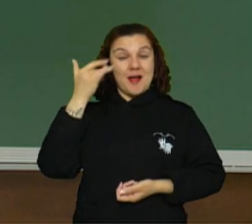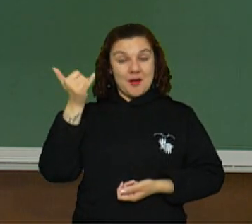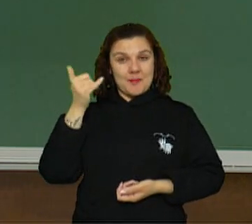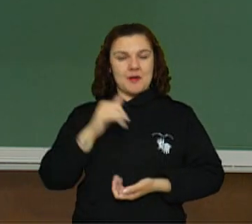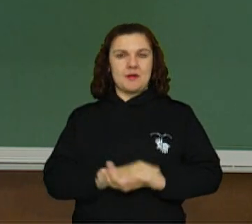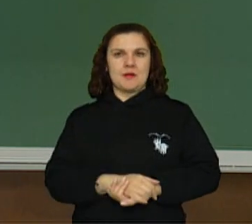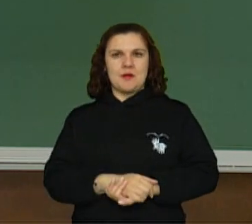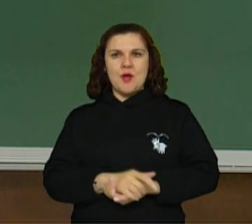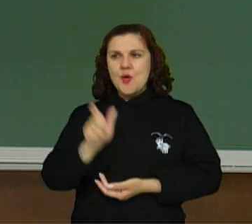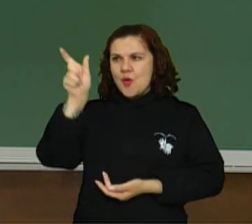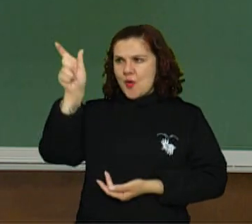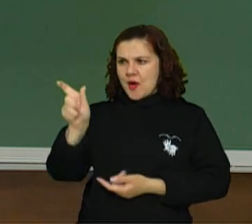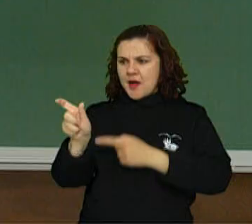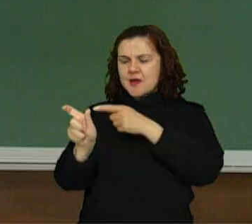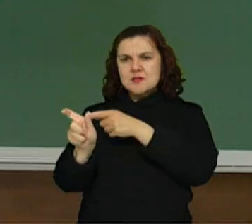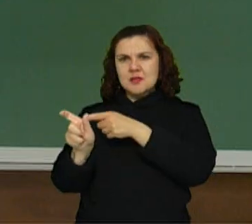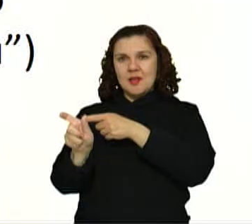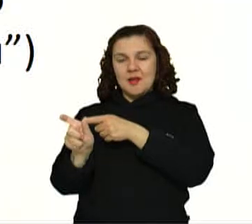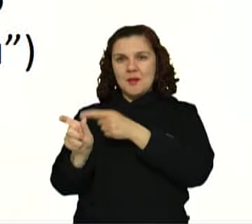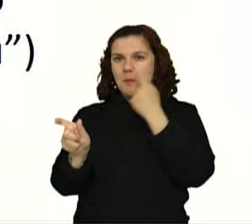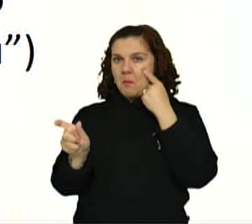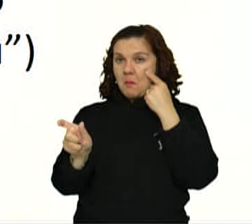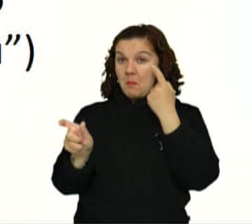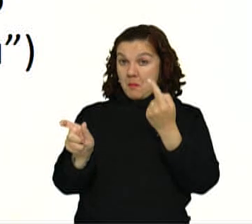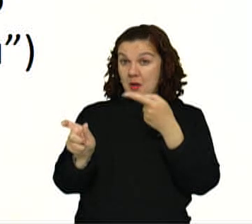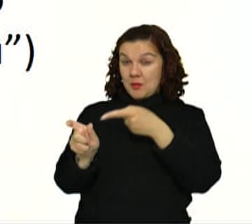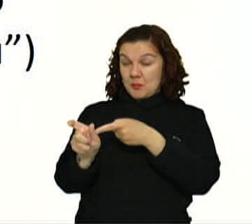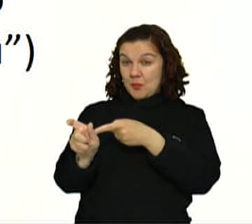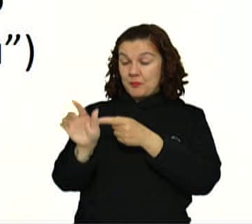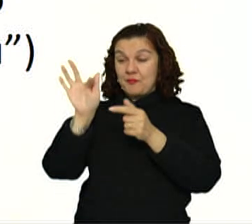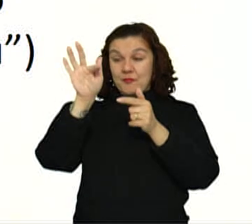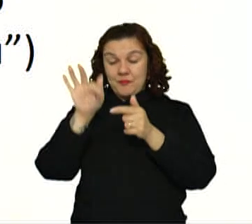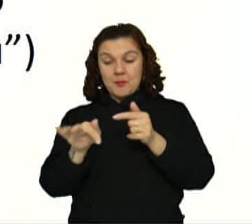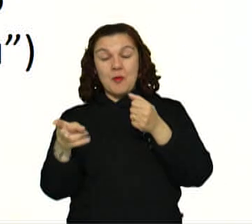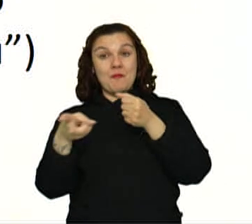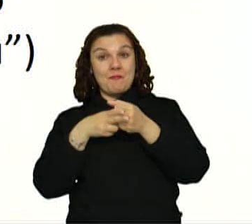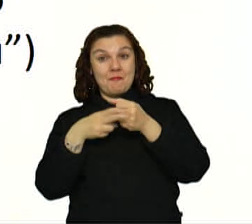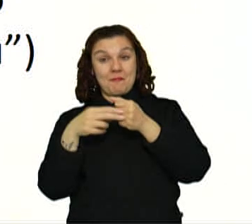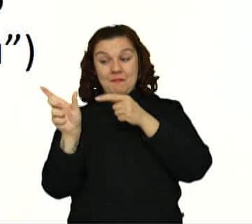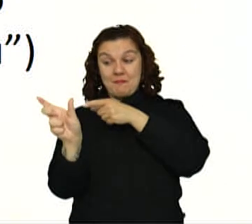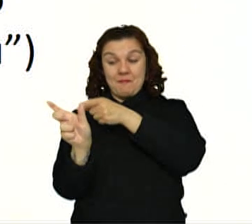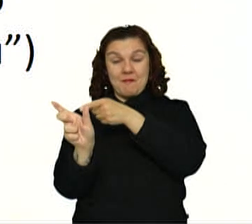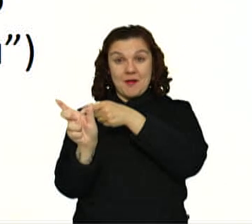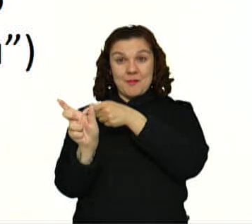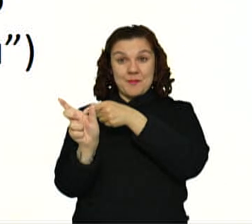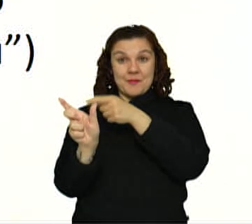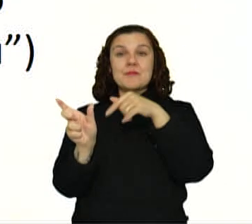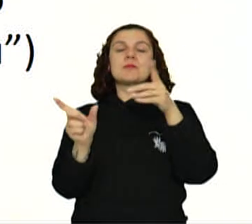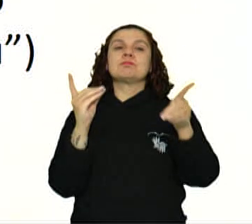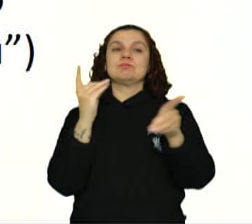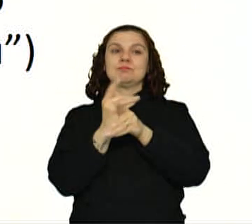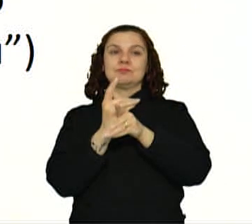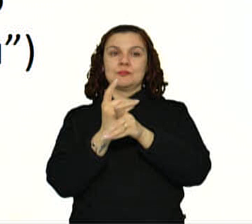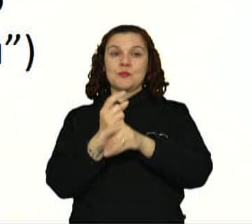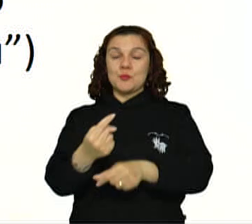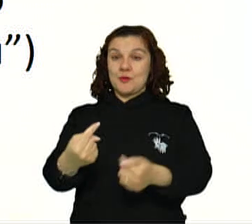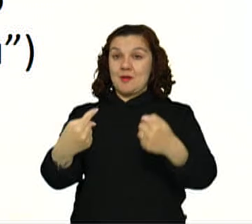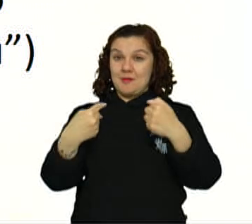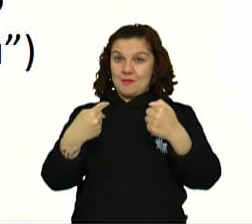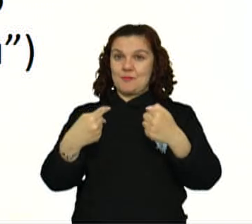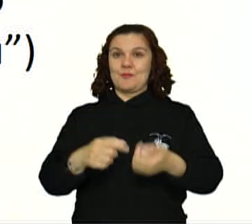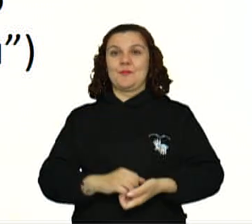sujeito não está aparente, mas pela terminação do verbo, identificamos que se trata do